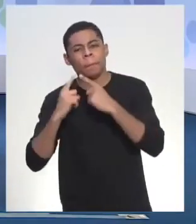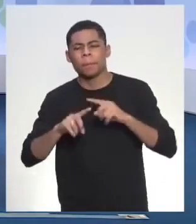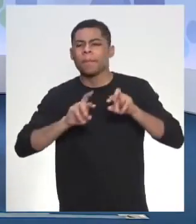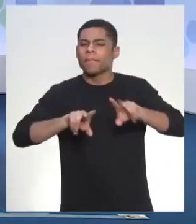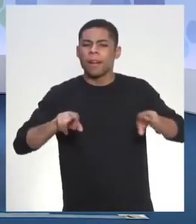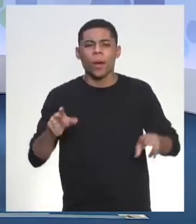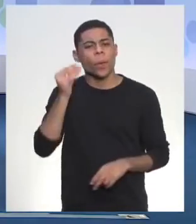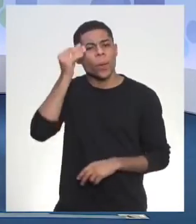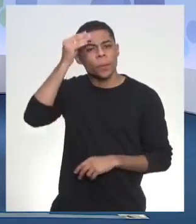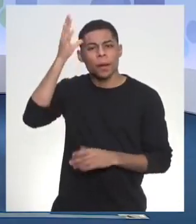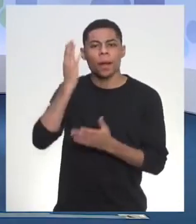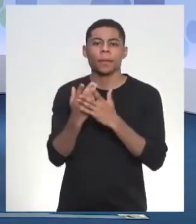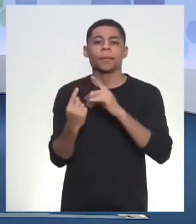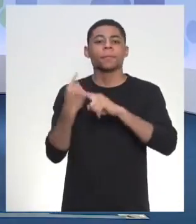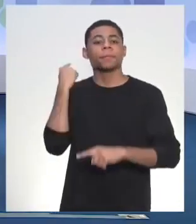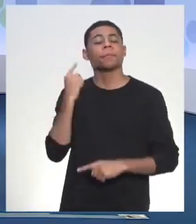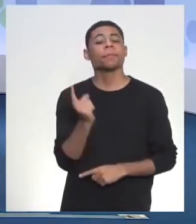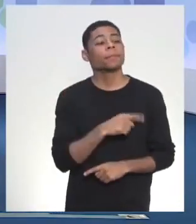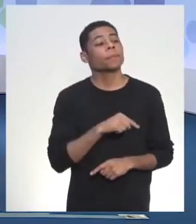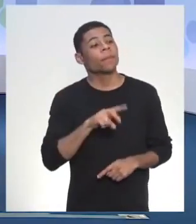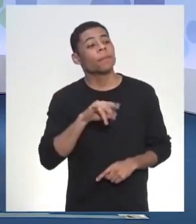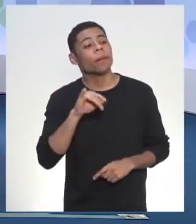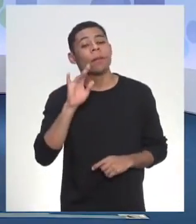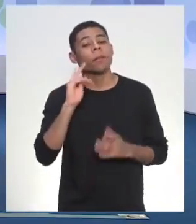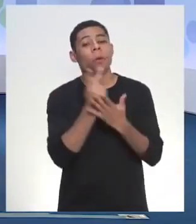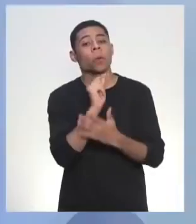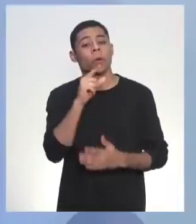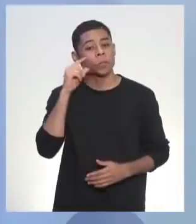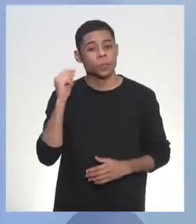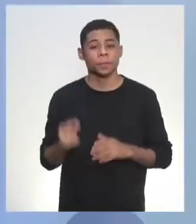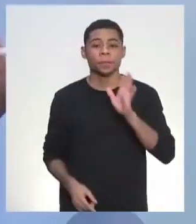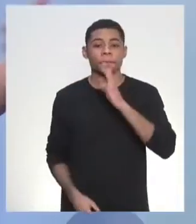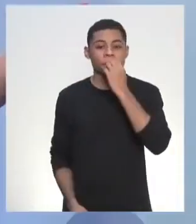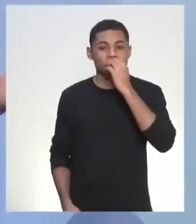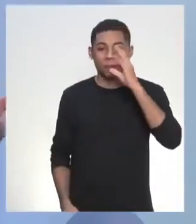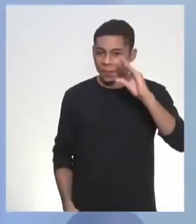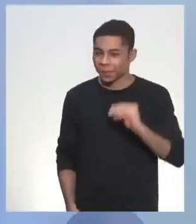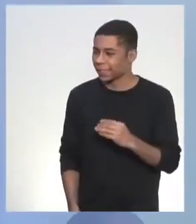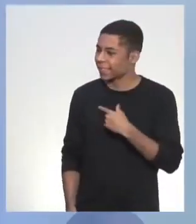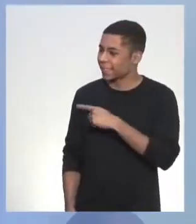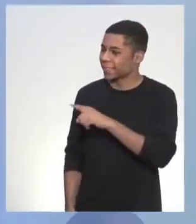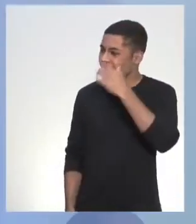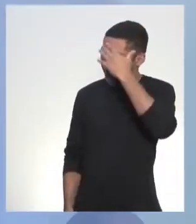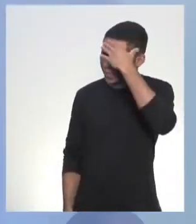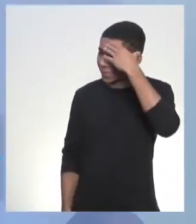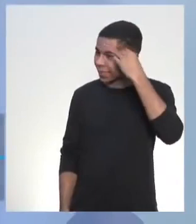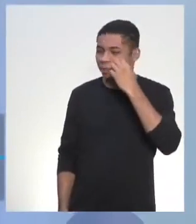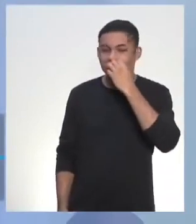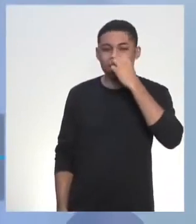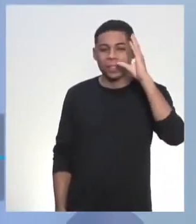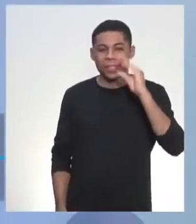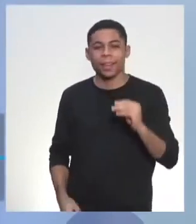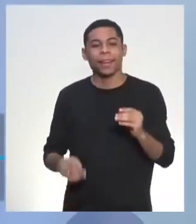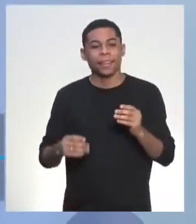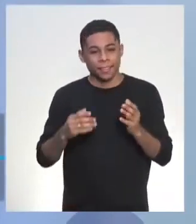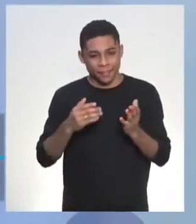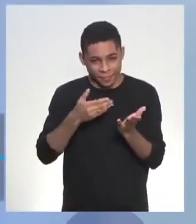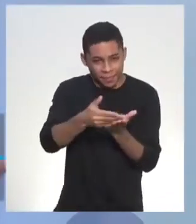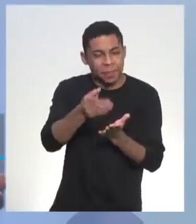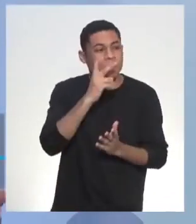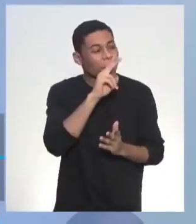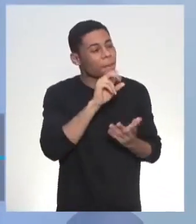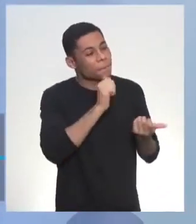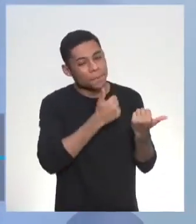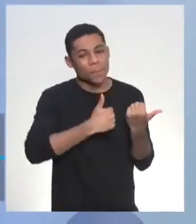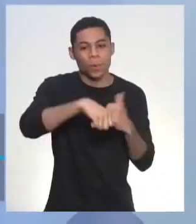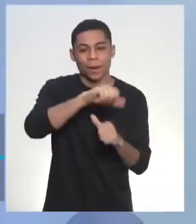na aula anterior, o que é que vai rolar hoje, Jorge? Olá, boa noite. A gente nem está mais dando boa noite. Já vai, é como se a gente tivesse troca de aula,